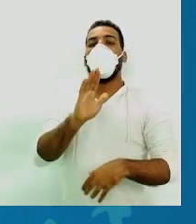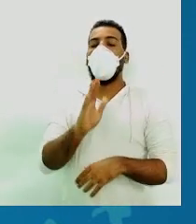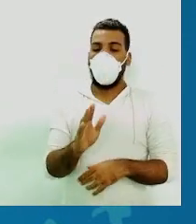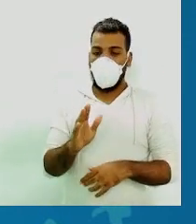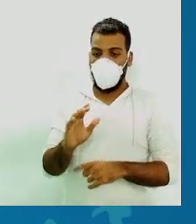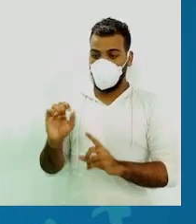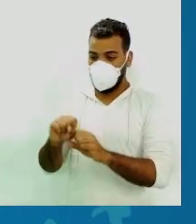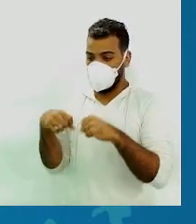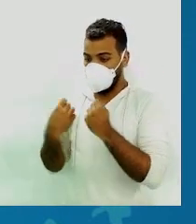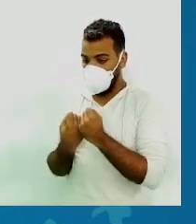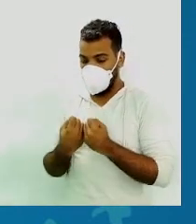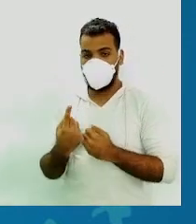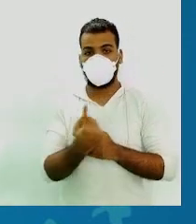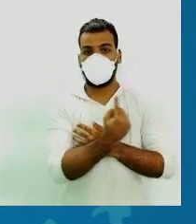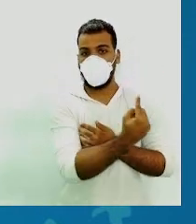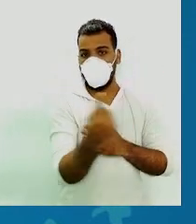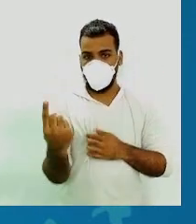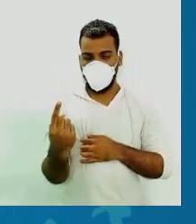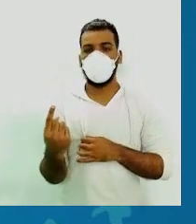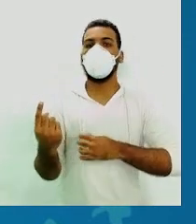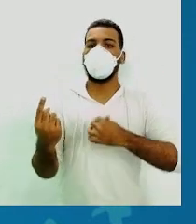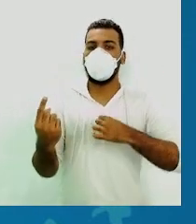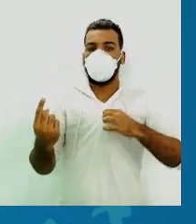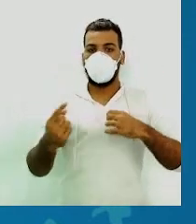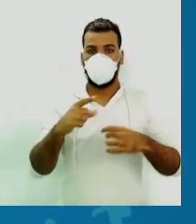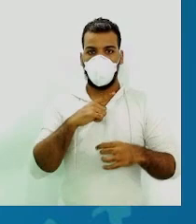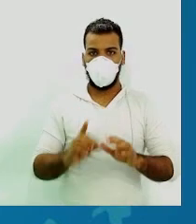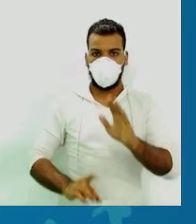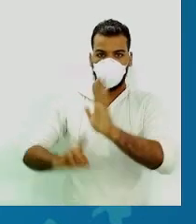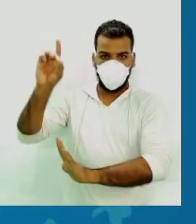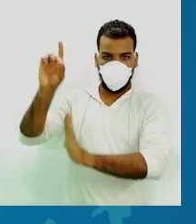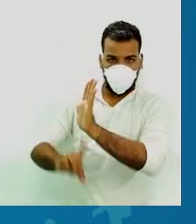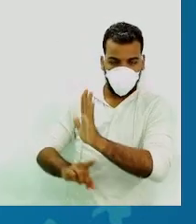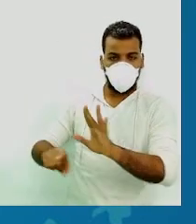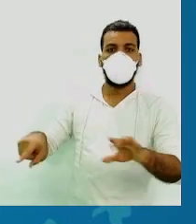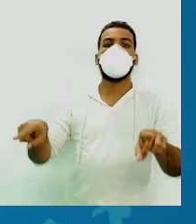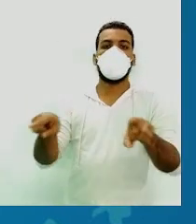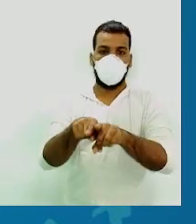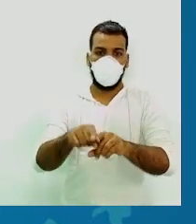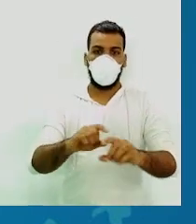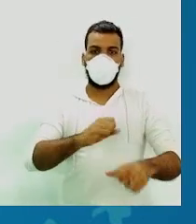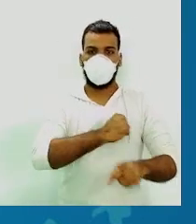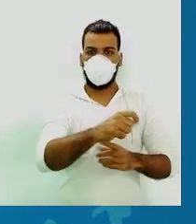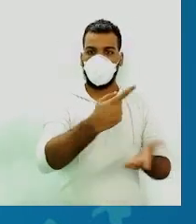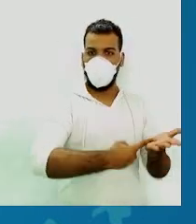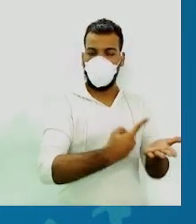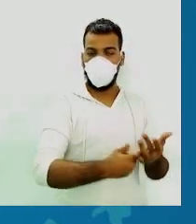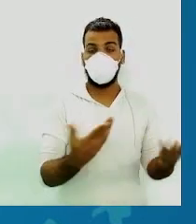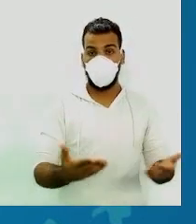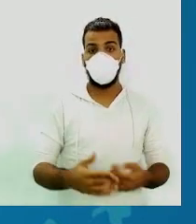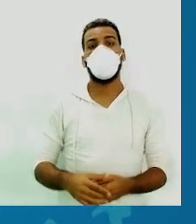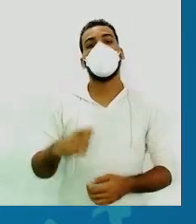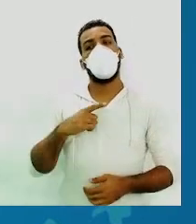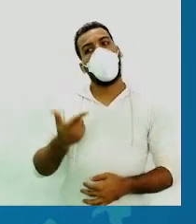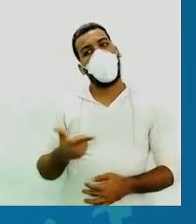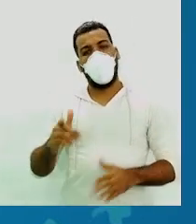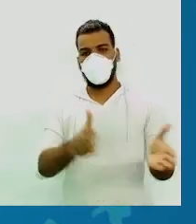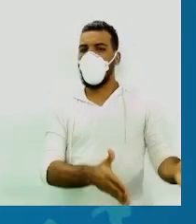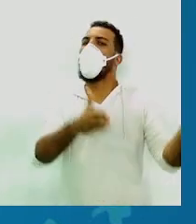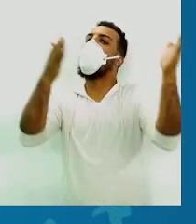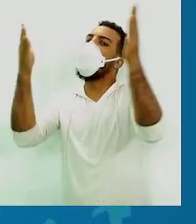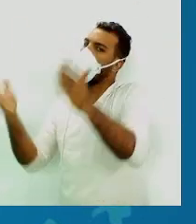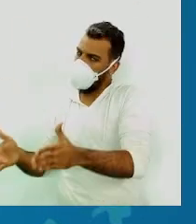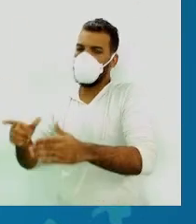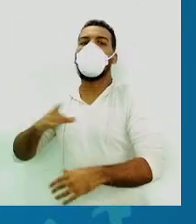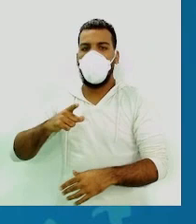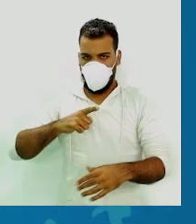indivíduo possa exercer seus direitos e também os seus deveres. Agora existe o outro lado, que é